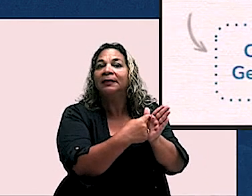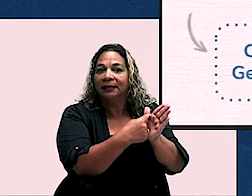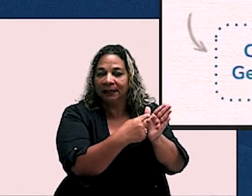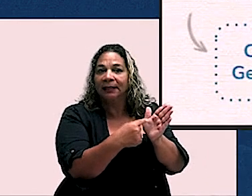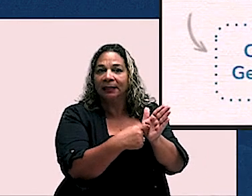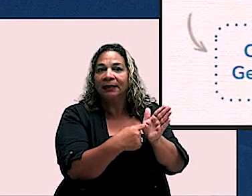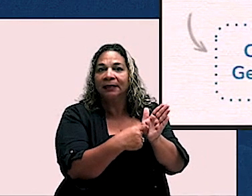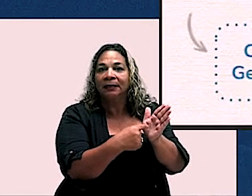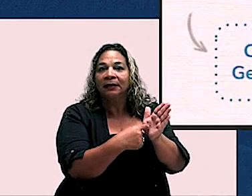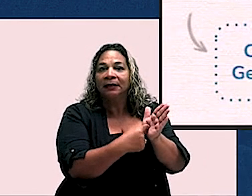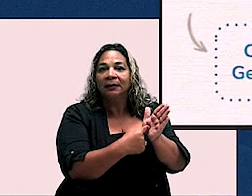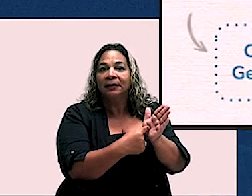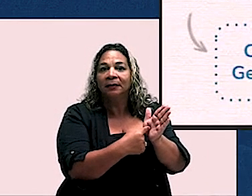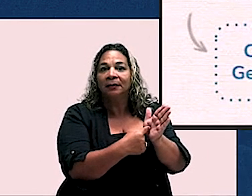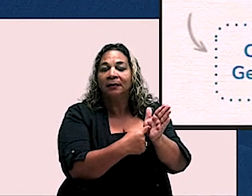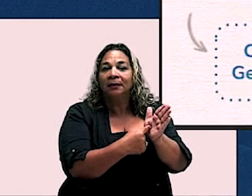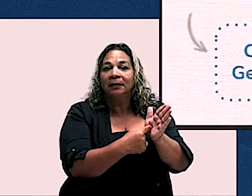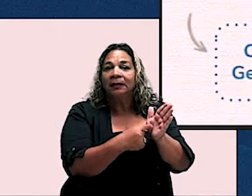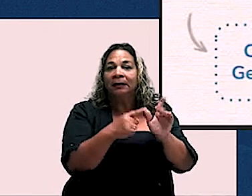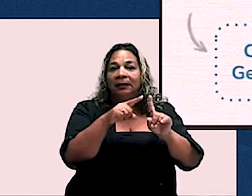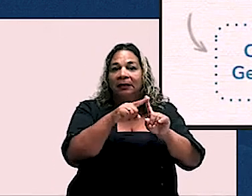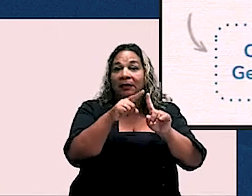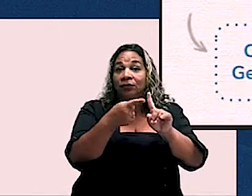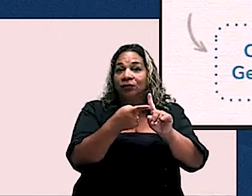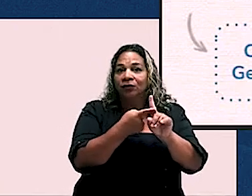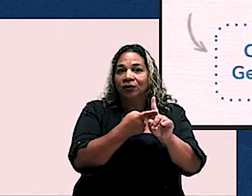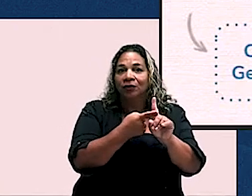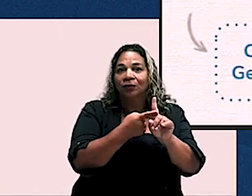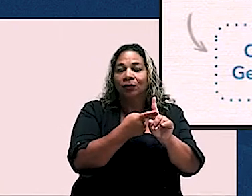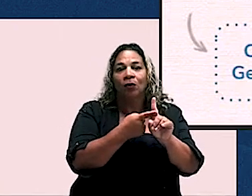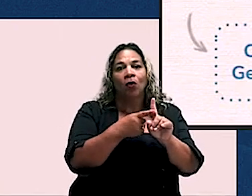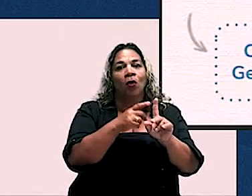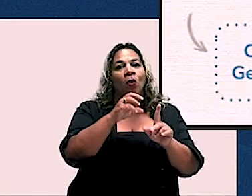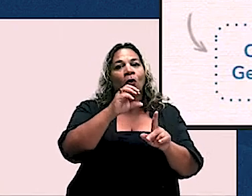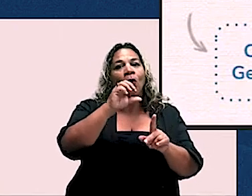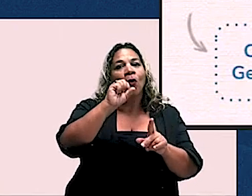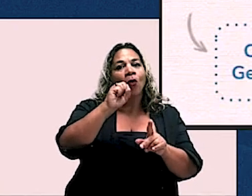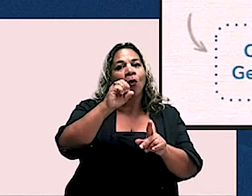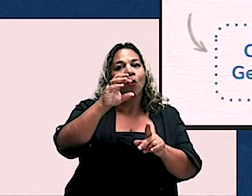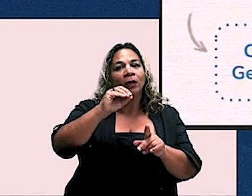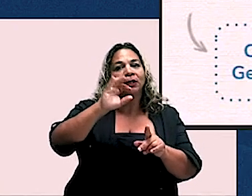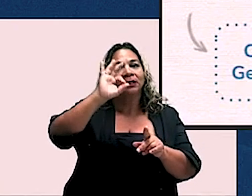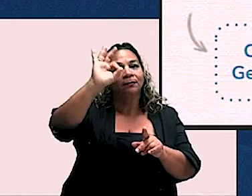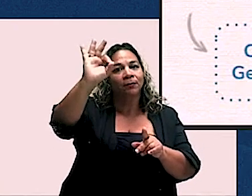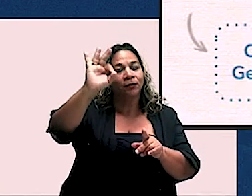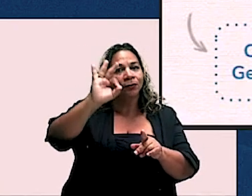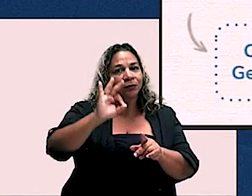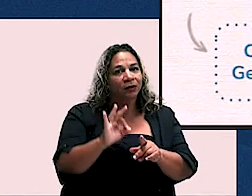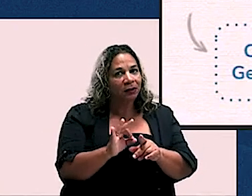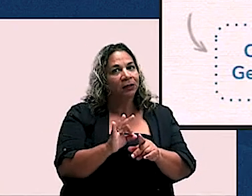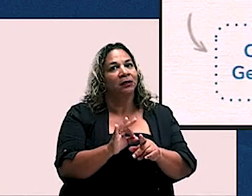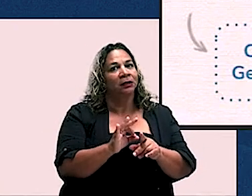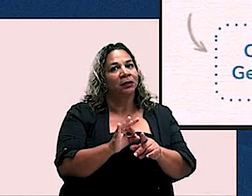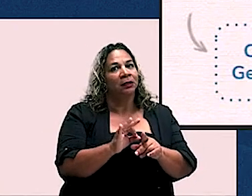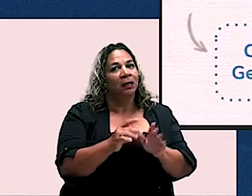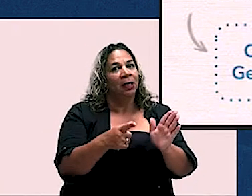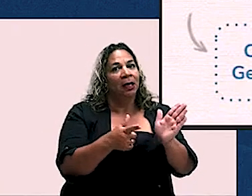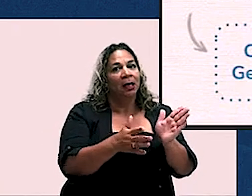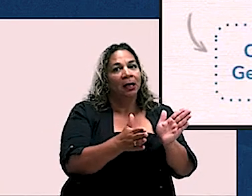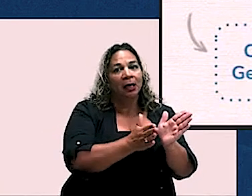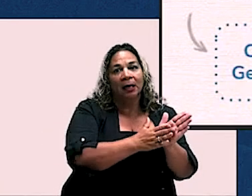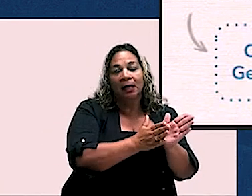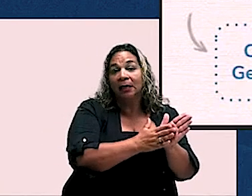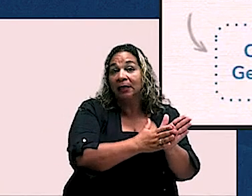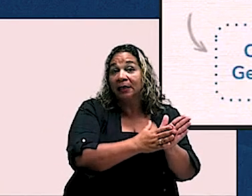portavam a caderneta no momento do atendimento, verificamos que mais de 80% das cadernetas da gestante tinham ausência do preenchimento